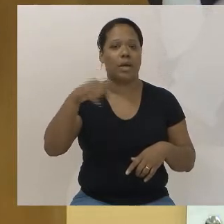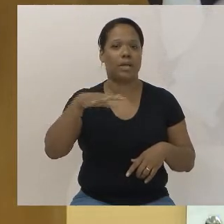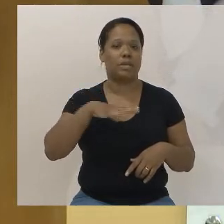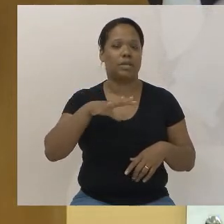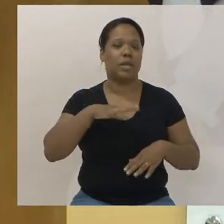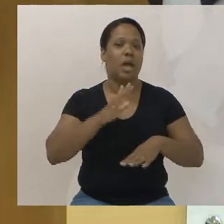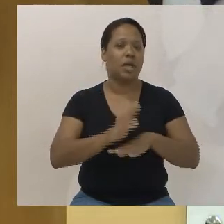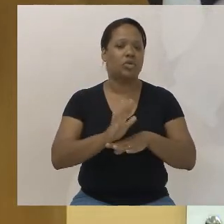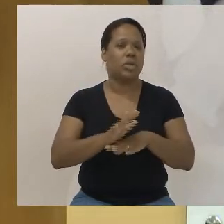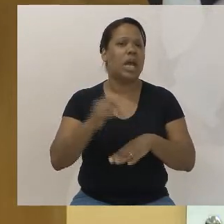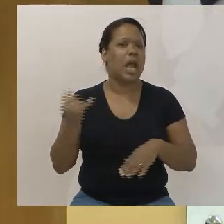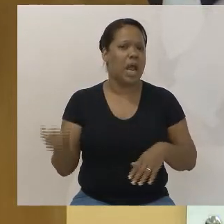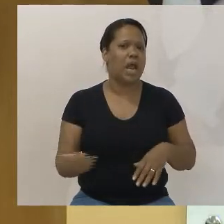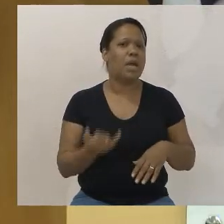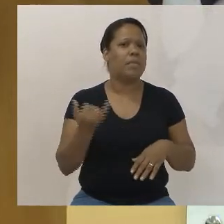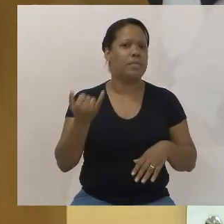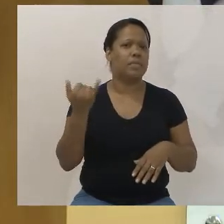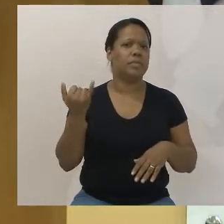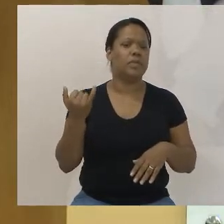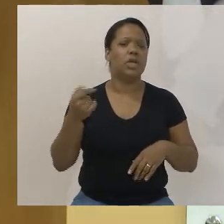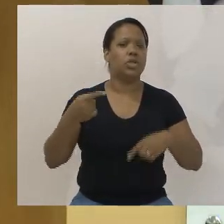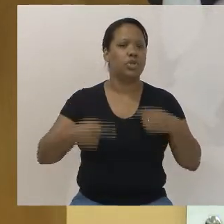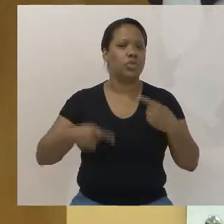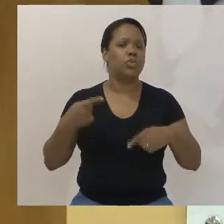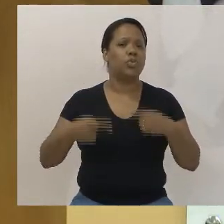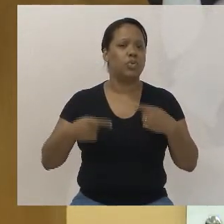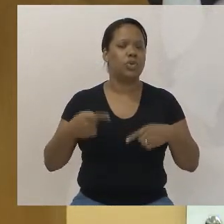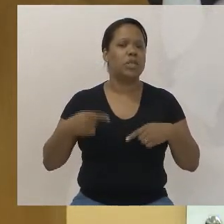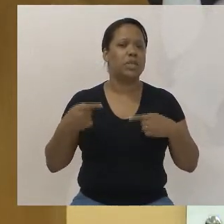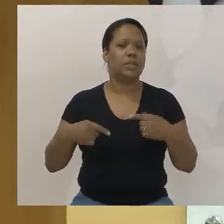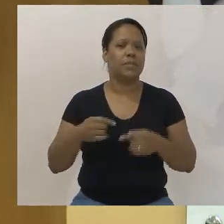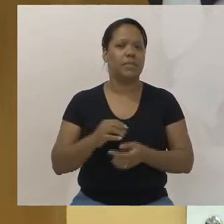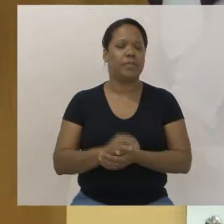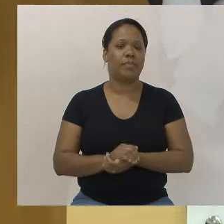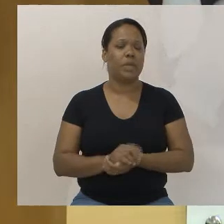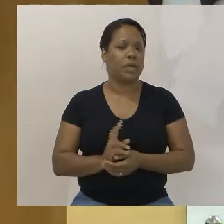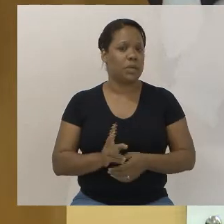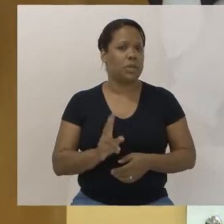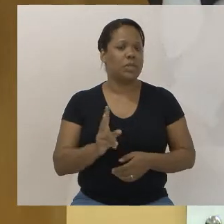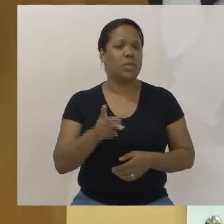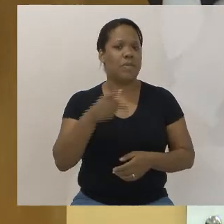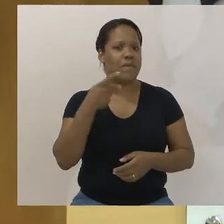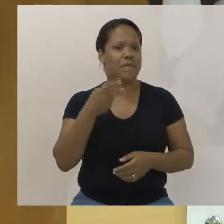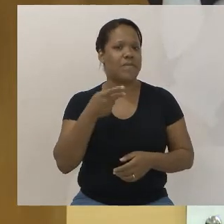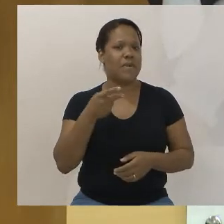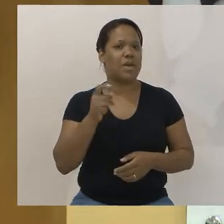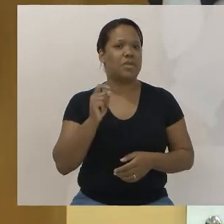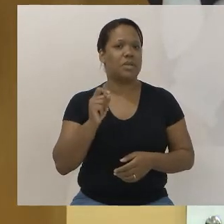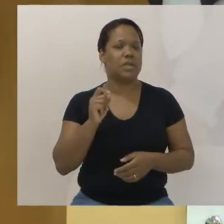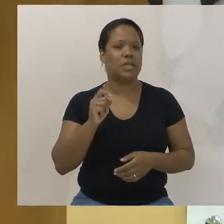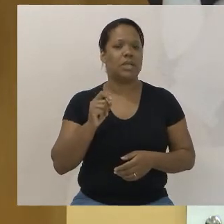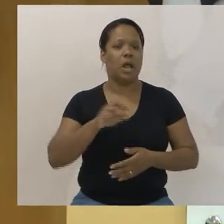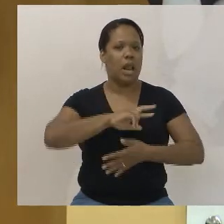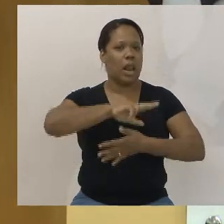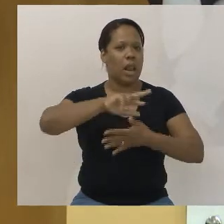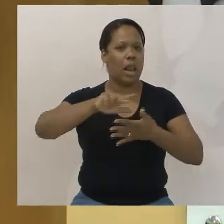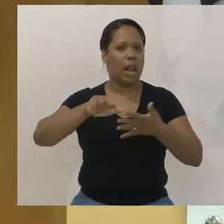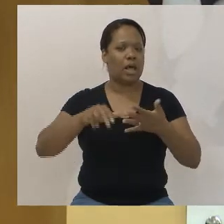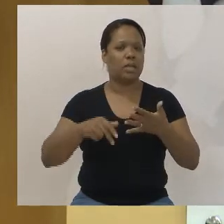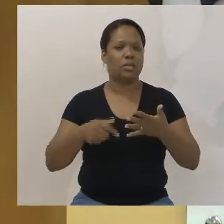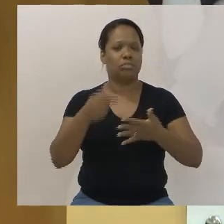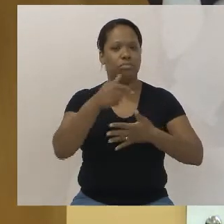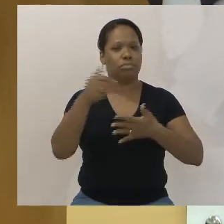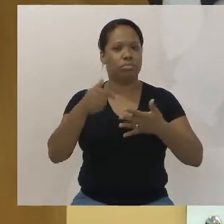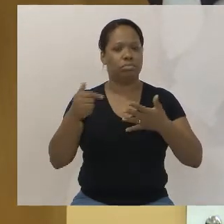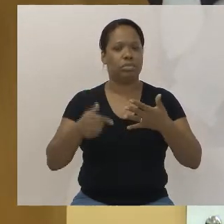eu acho que é importante a gente discute aqui é como eu sempre falo nem aqui hoje discutiu várias coisas é que